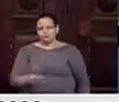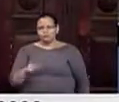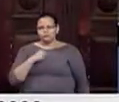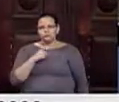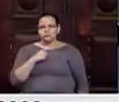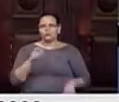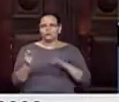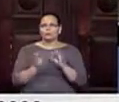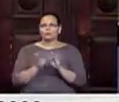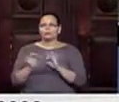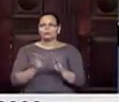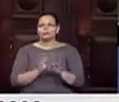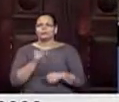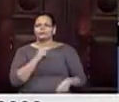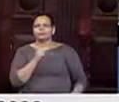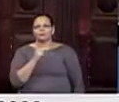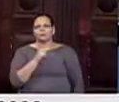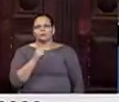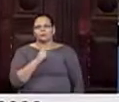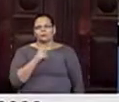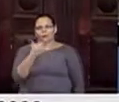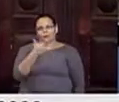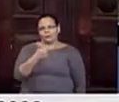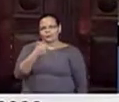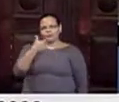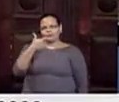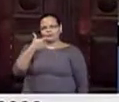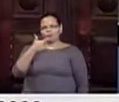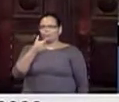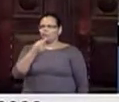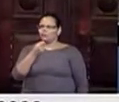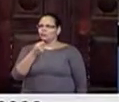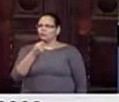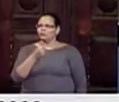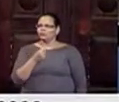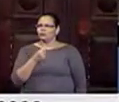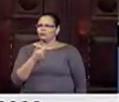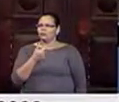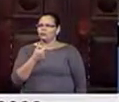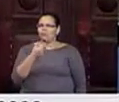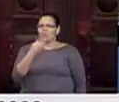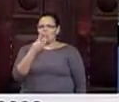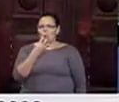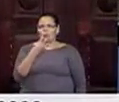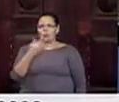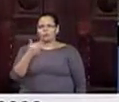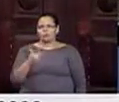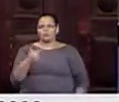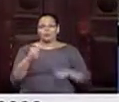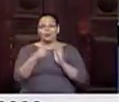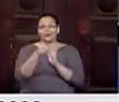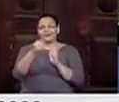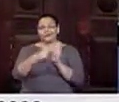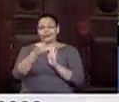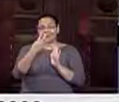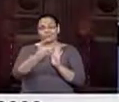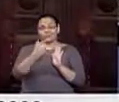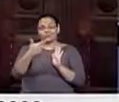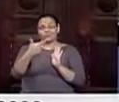projeto 20 e não mais tem 42 artigos